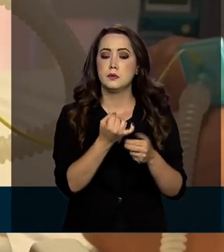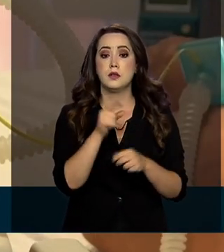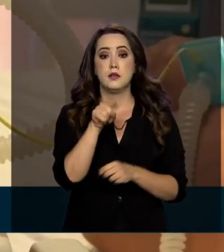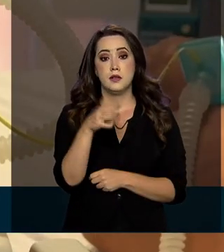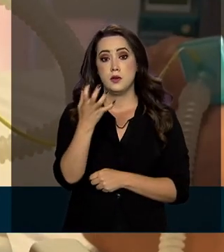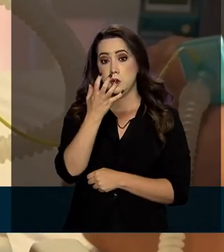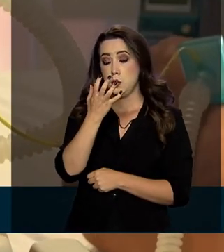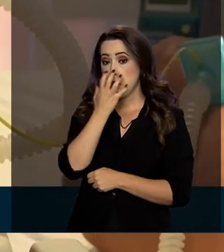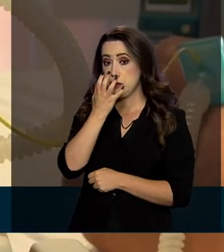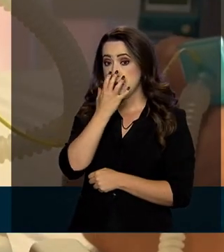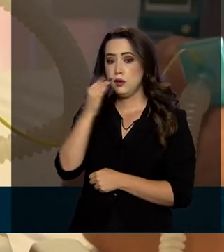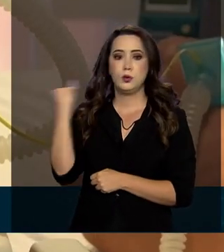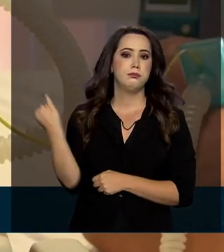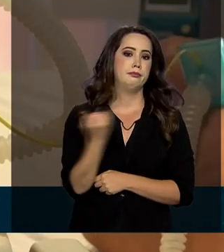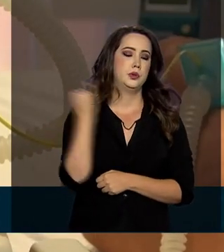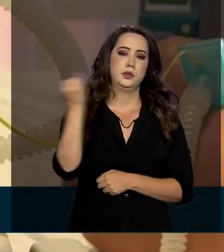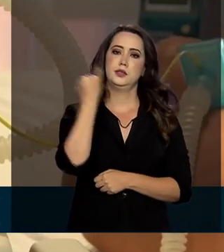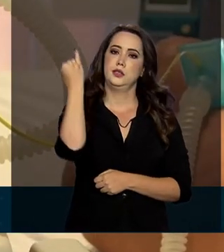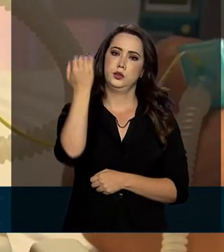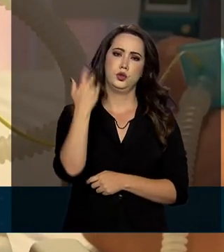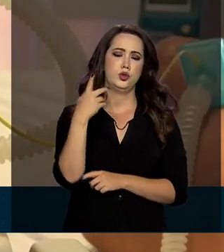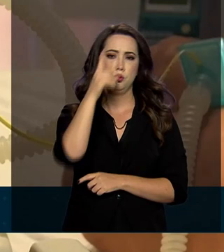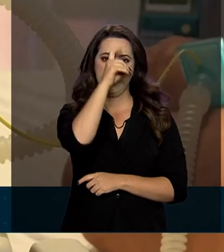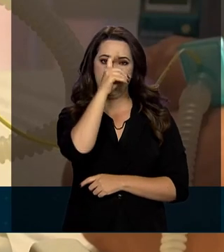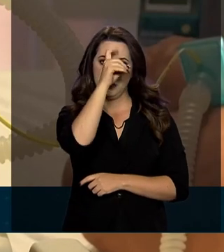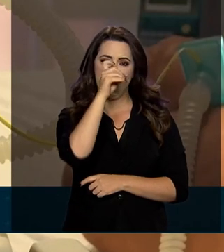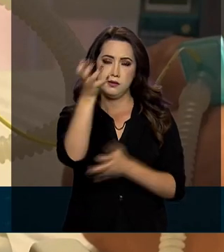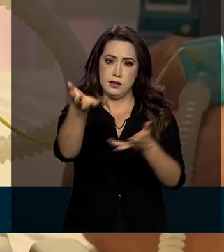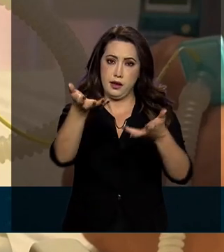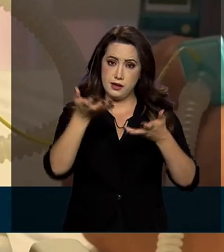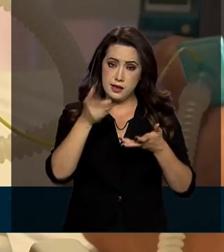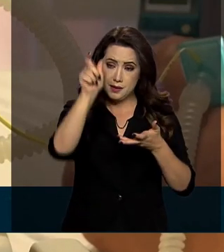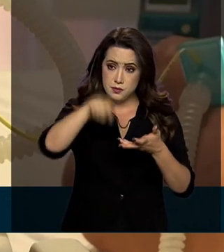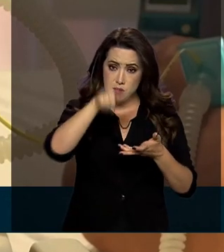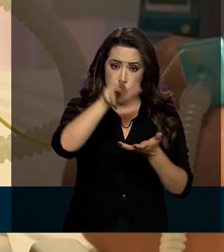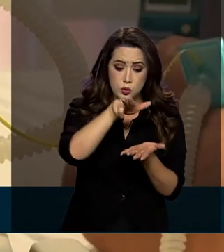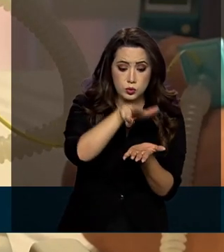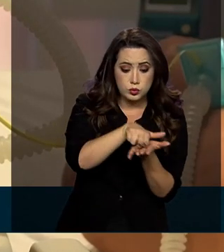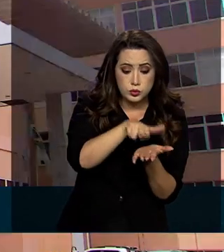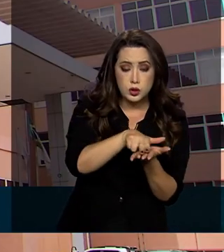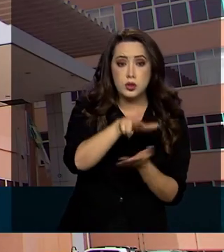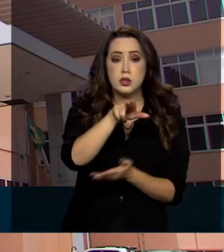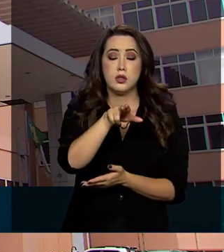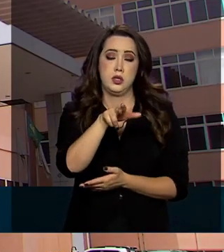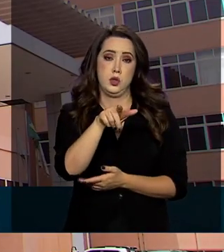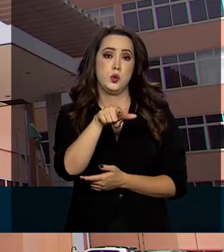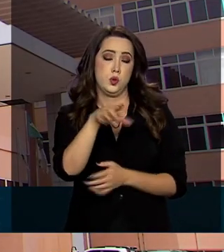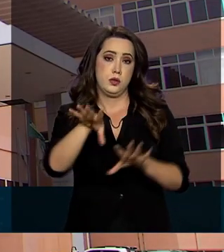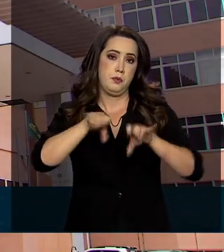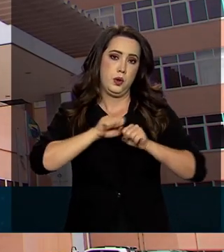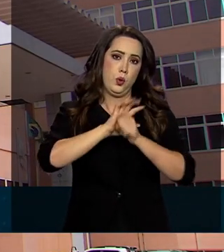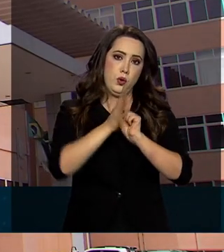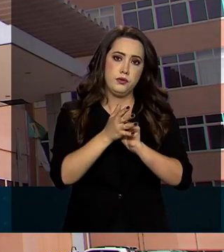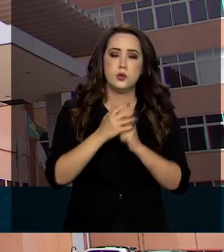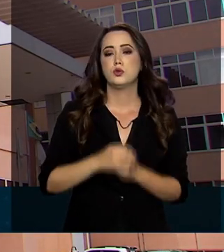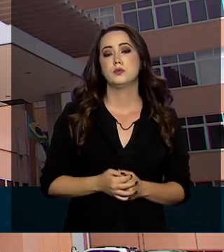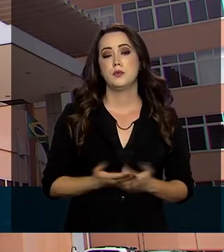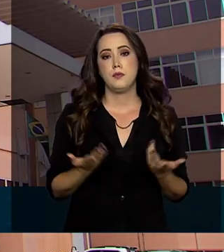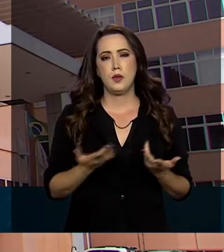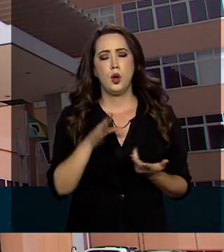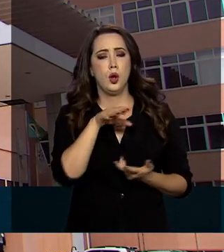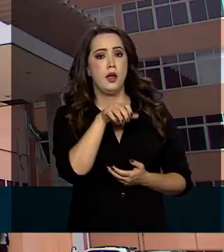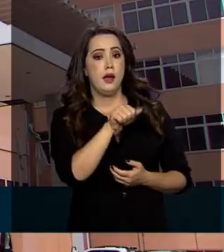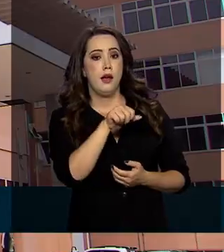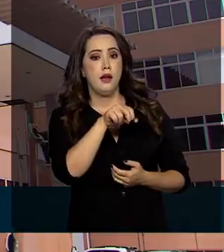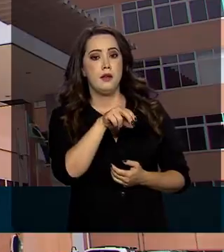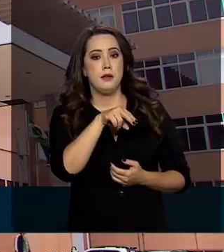é item essencial nos hospitais que recebem os pacientes com coronavírus. A Agência Nacional de Vigilância